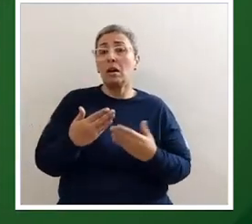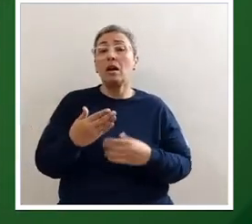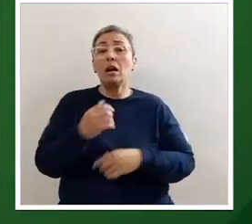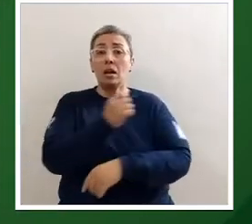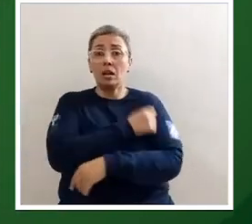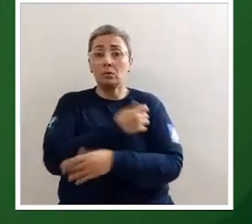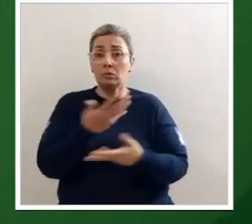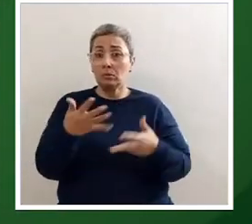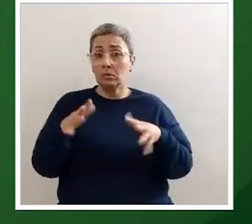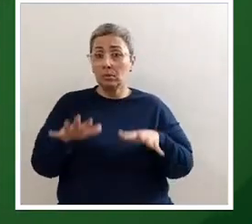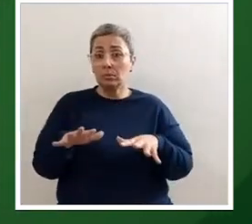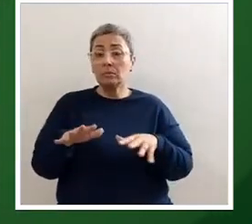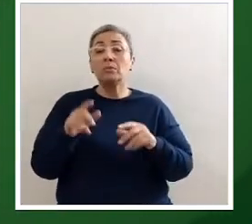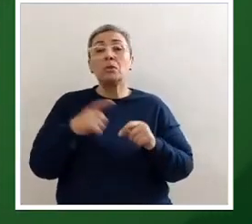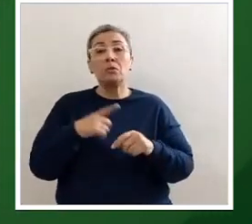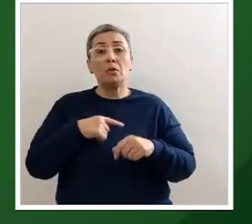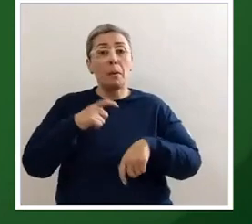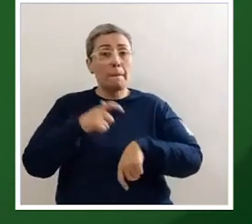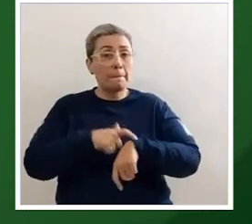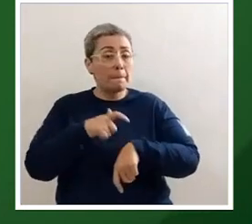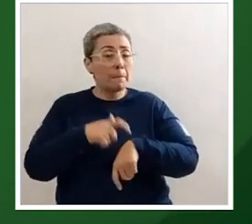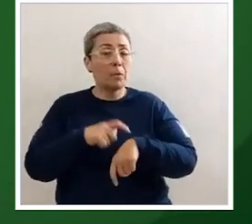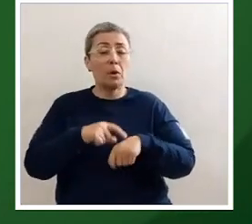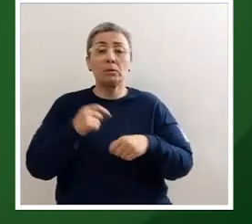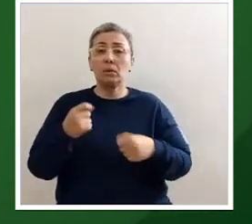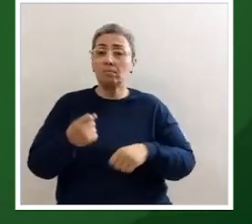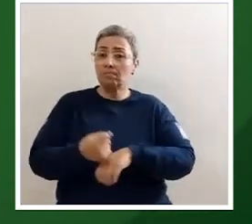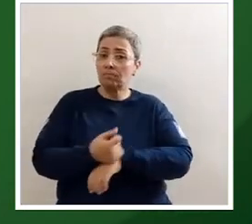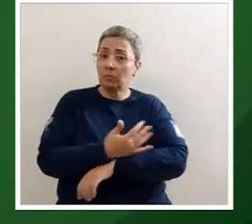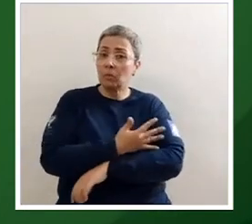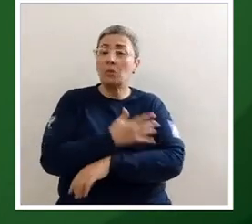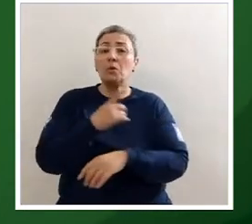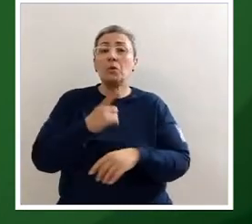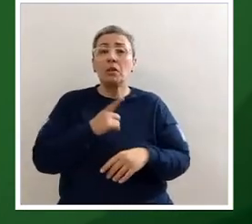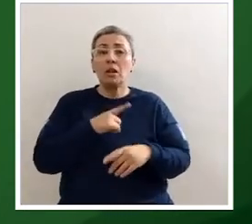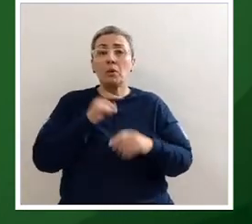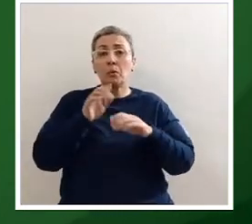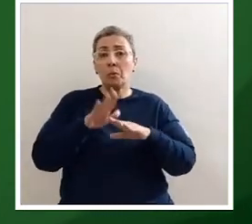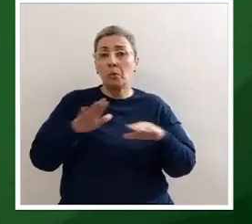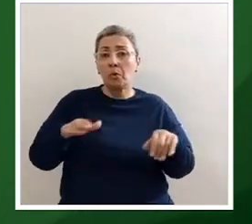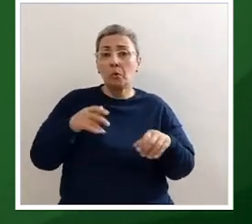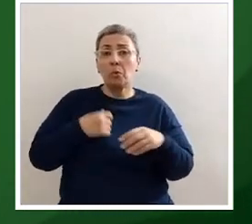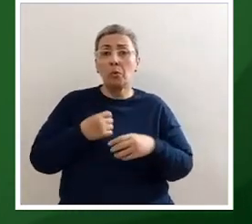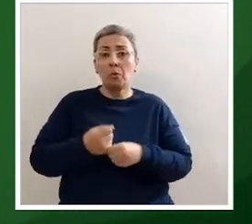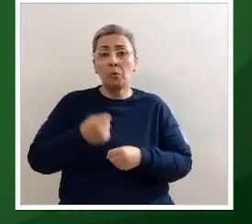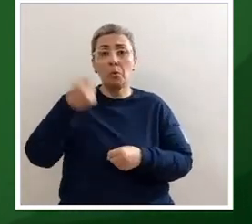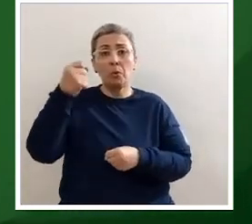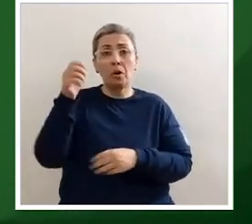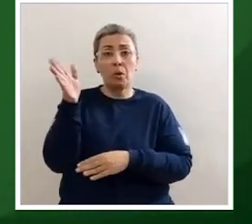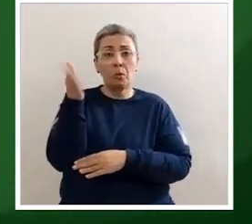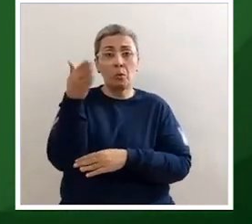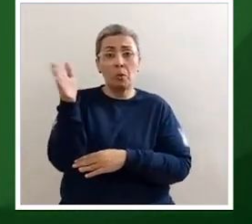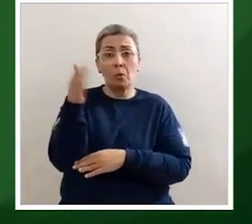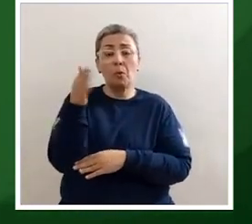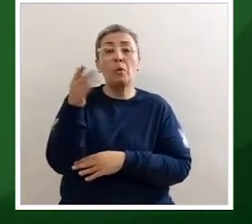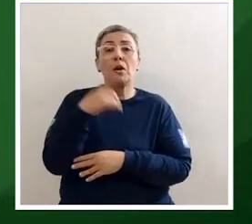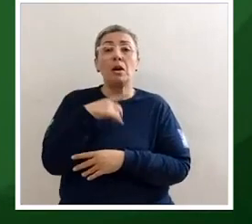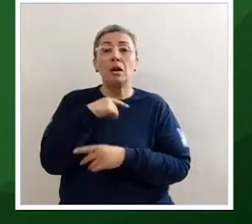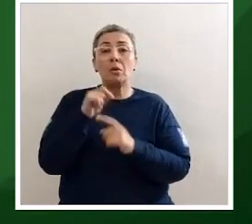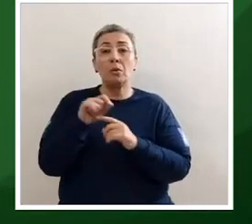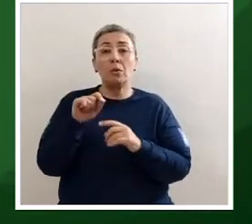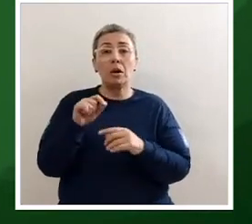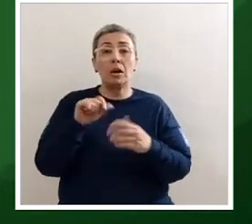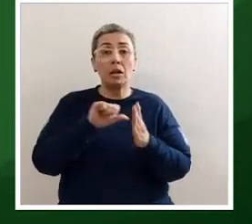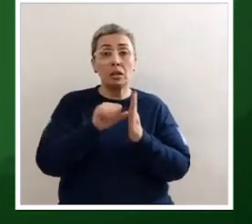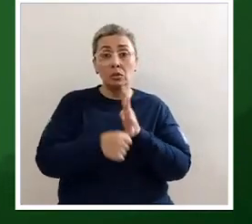de inclusão Foi um momento de grande emoção nós tínhamos crianças segurando estandarte da escola síndrome